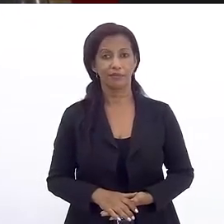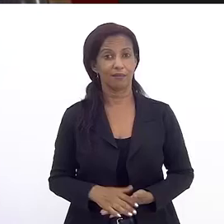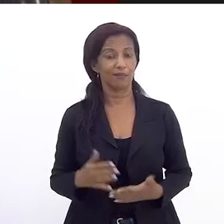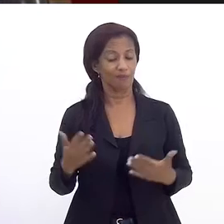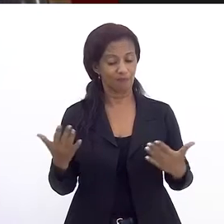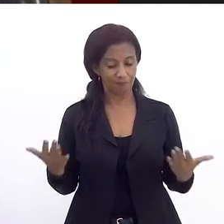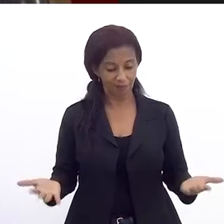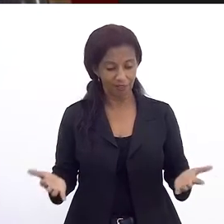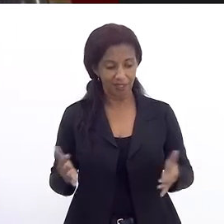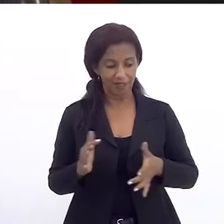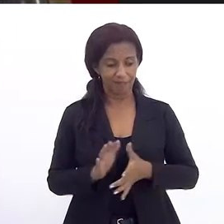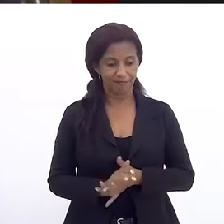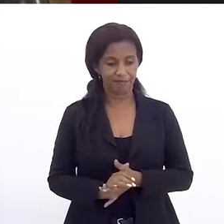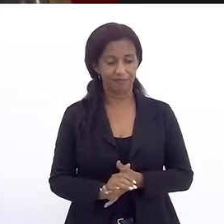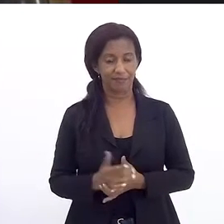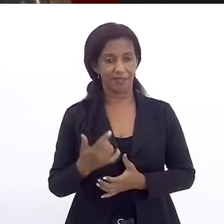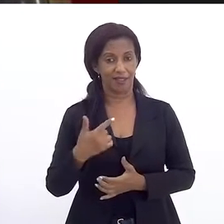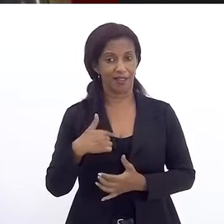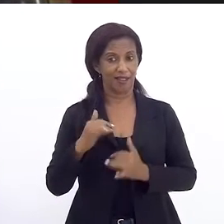Olha, é